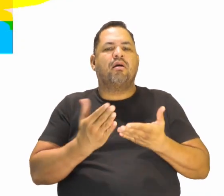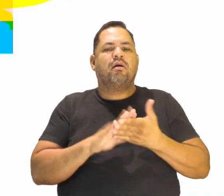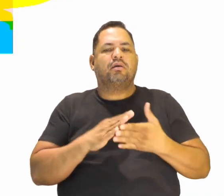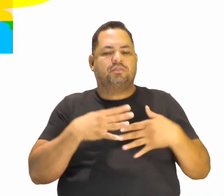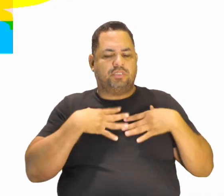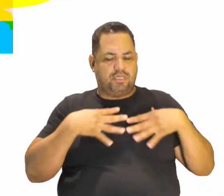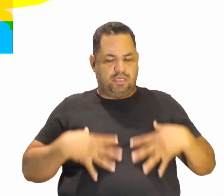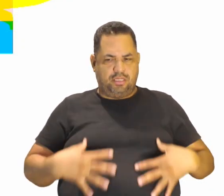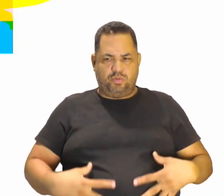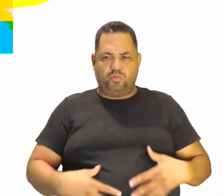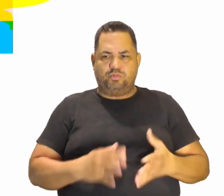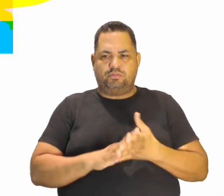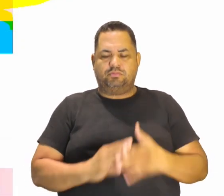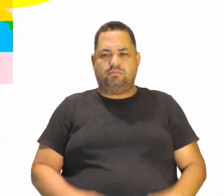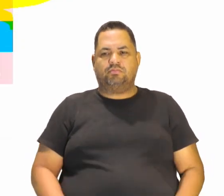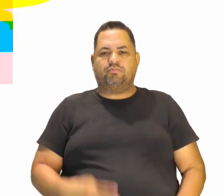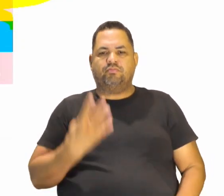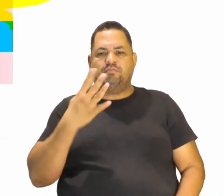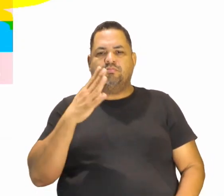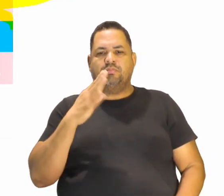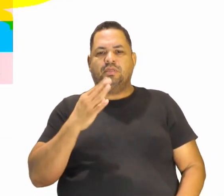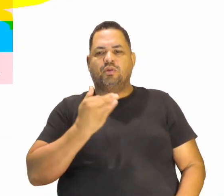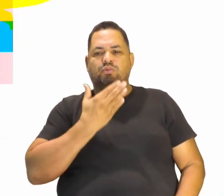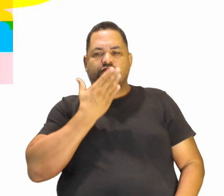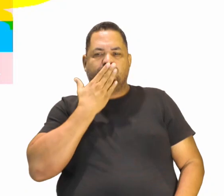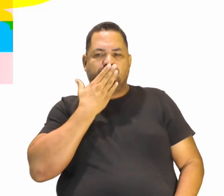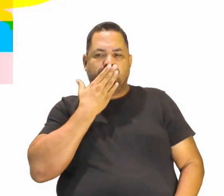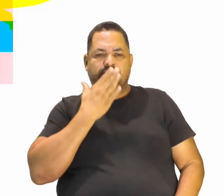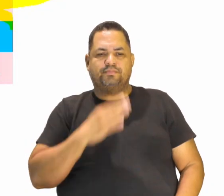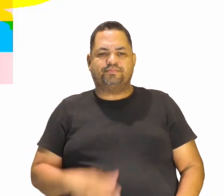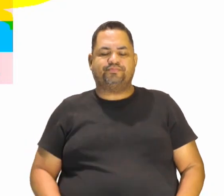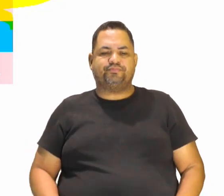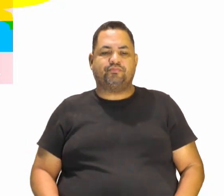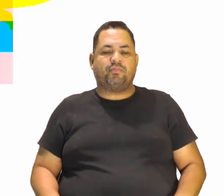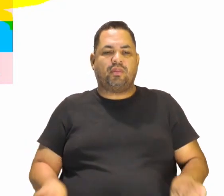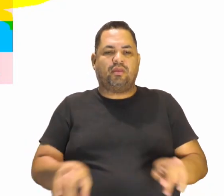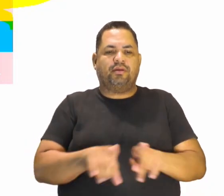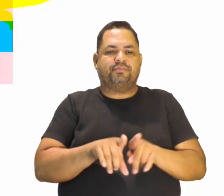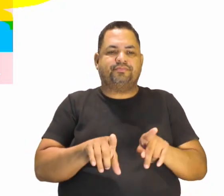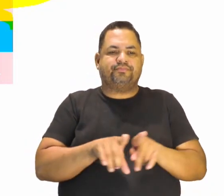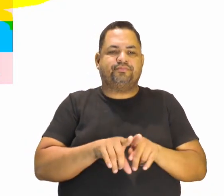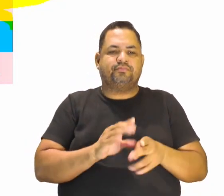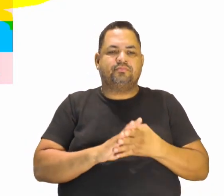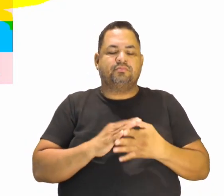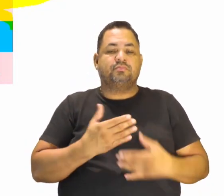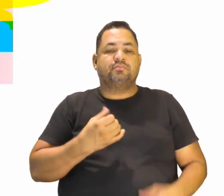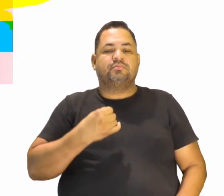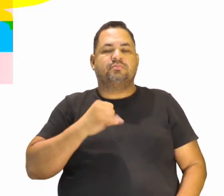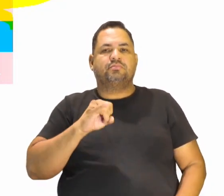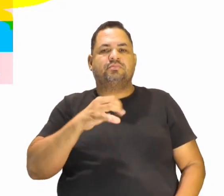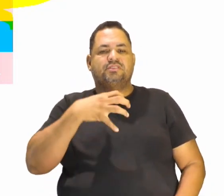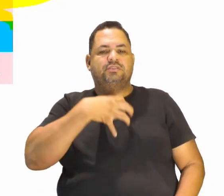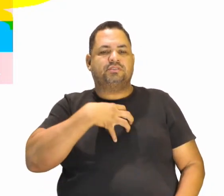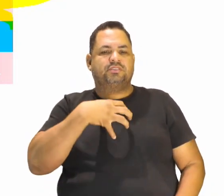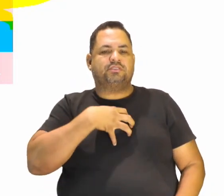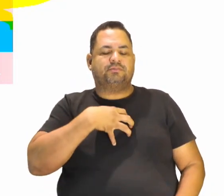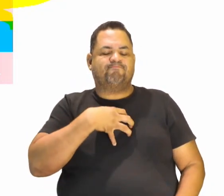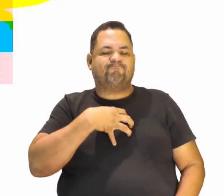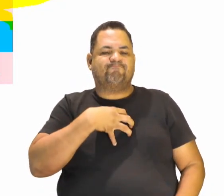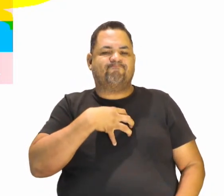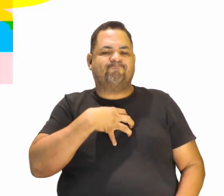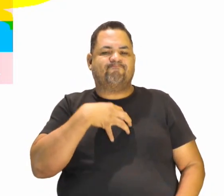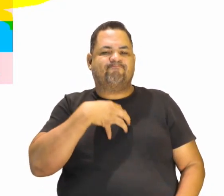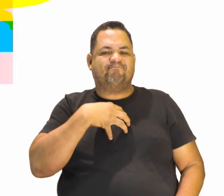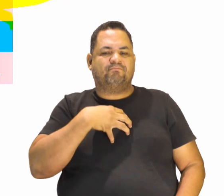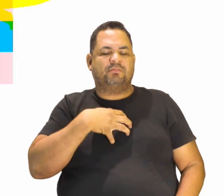biotipo, tá bom? Outra coisa que é importante você observar é que se você sentiu qualquer tipo de sensação